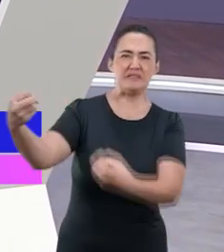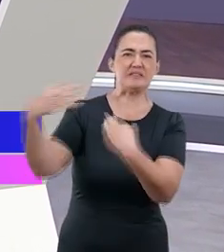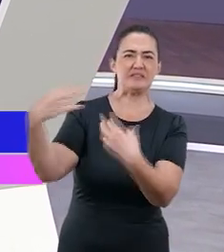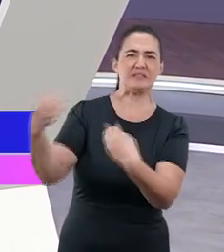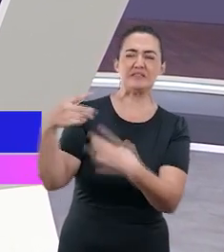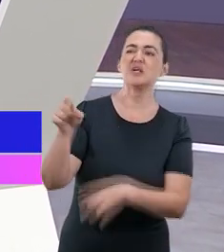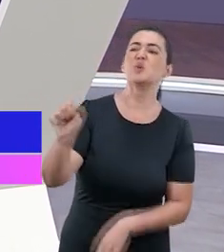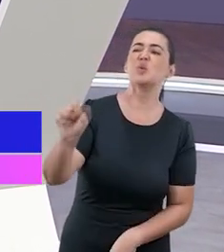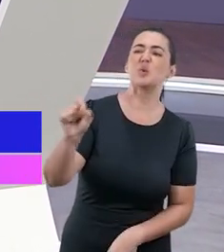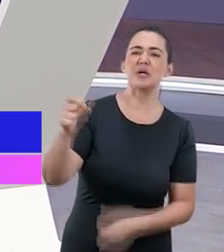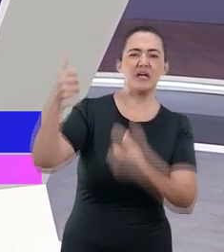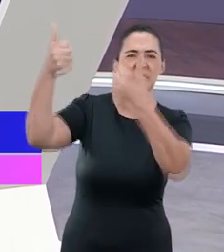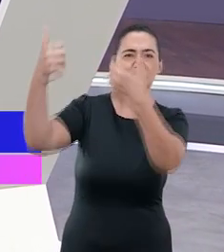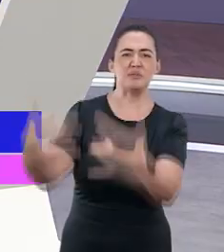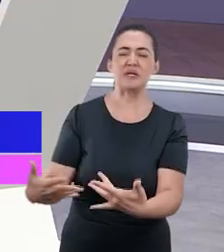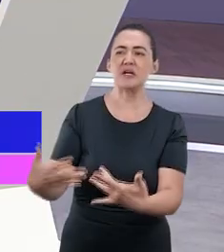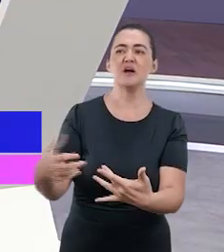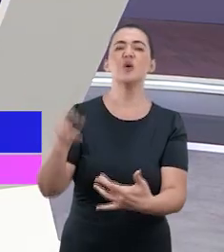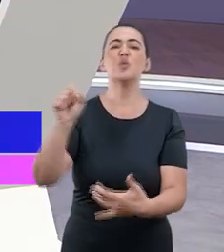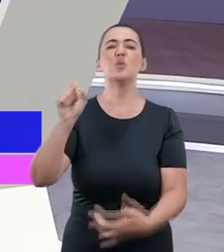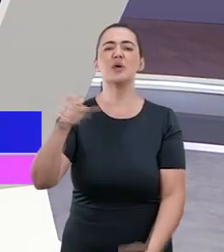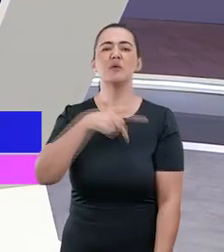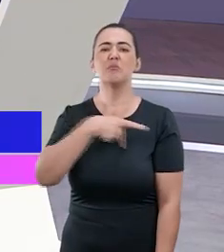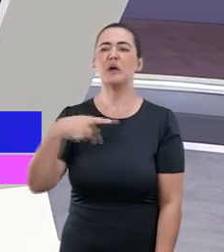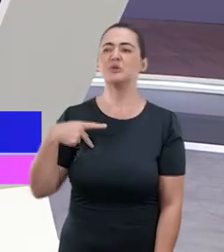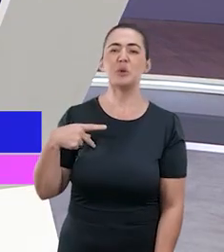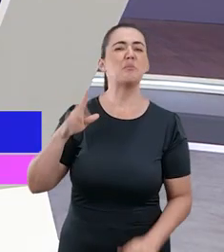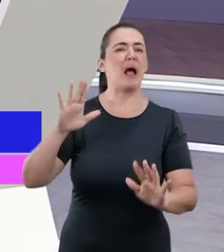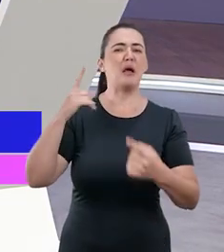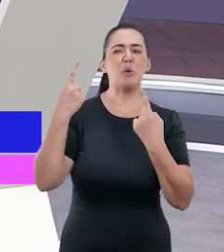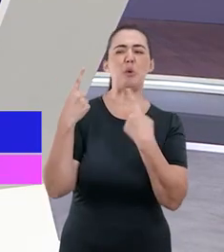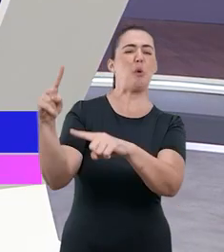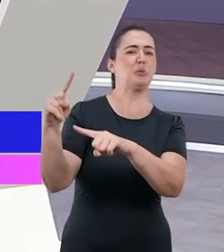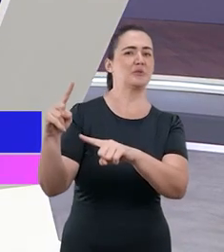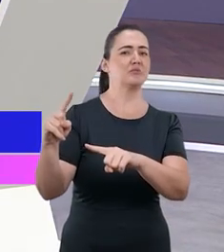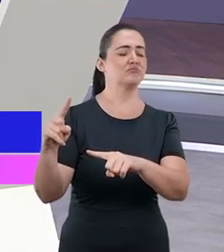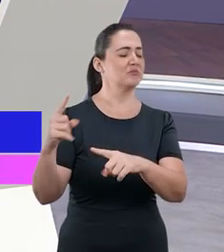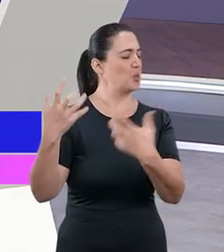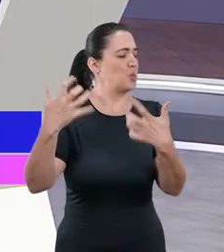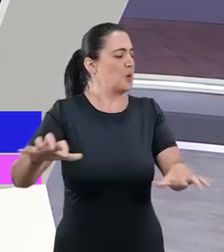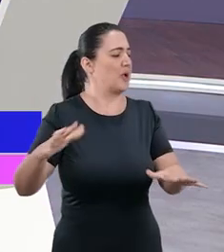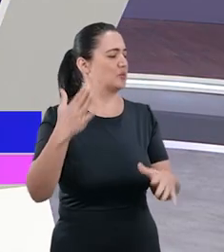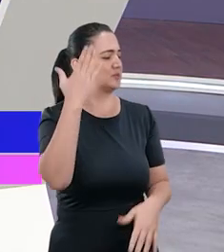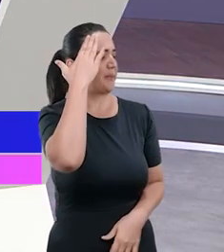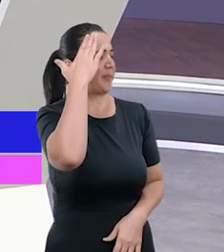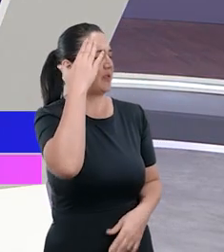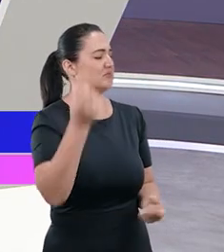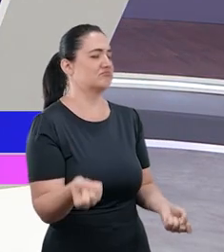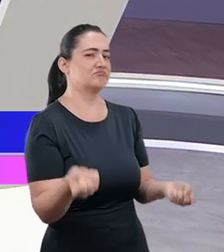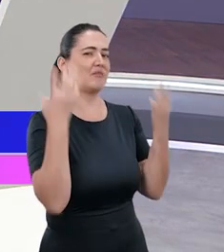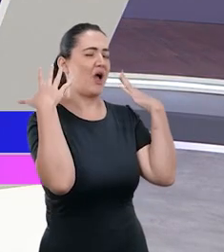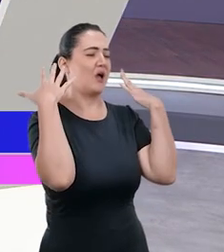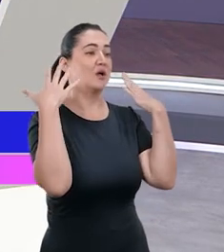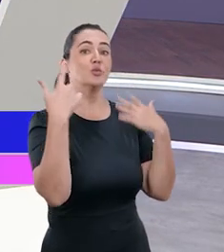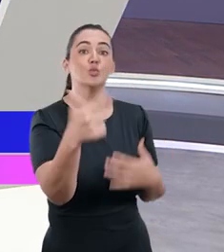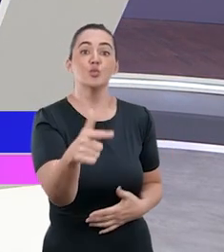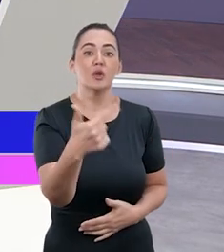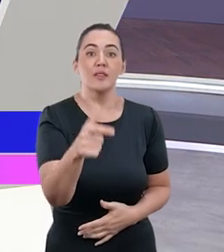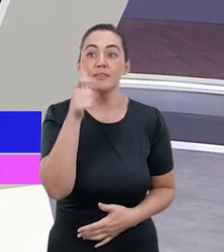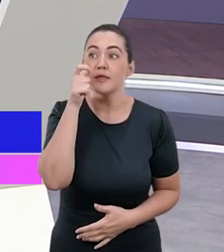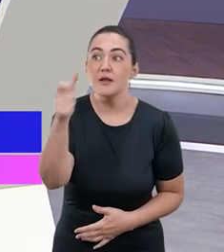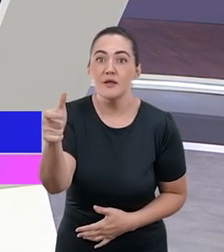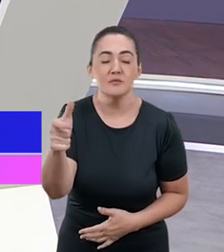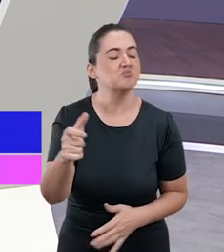que aquela igreja fala, eu não sei o que aquele pastor fala, mas eu sou contra, eu não quero nem saber. Mas você não tem interesse em descobrir? Não